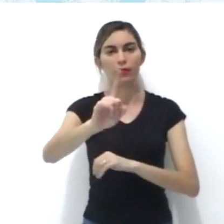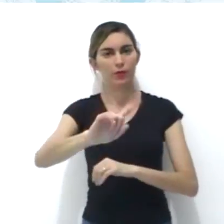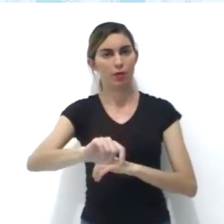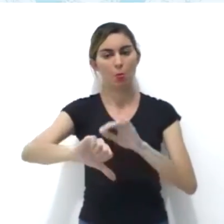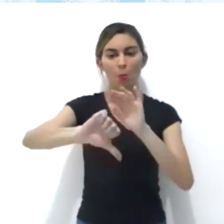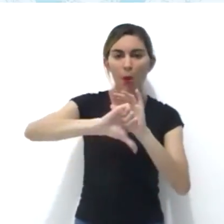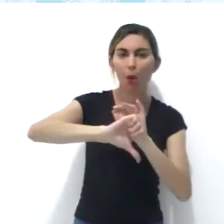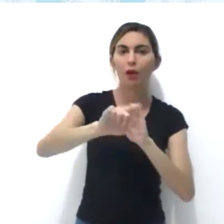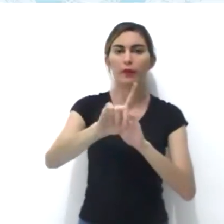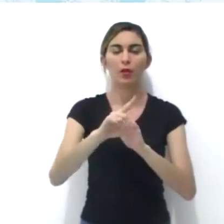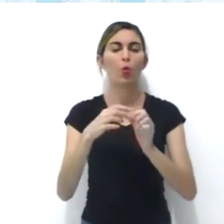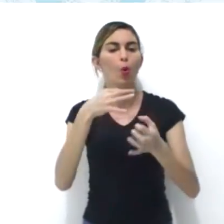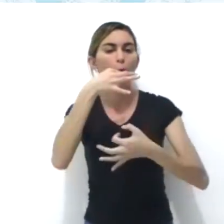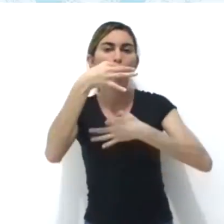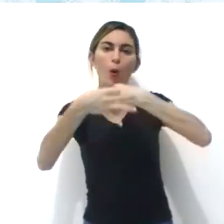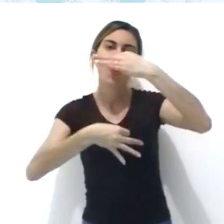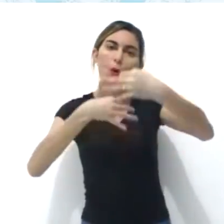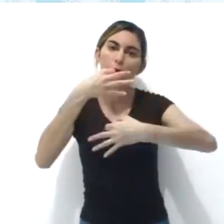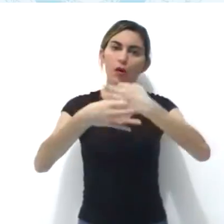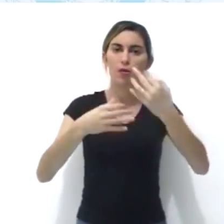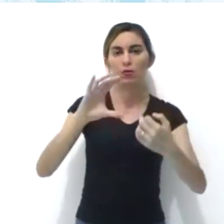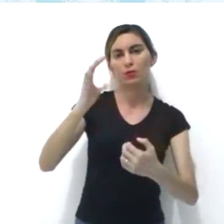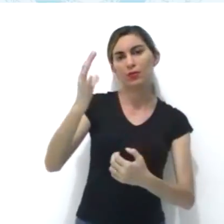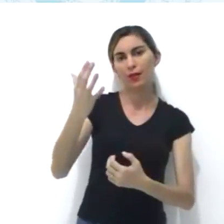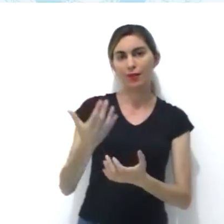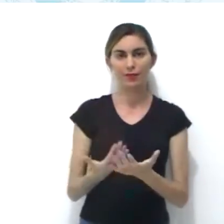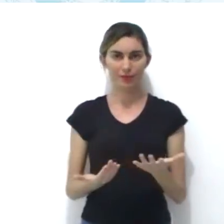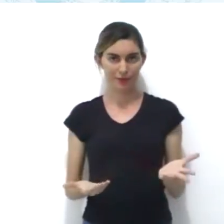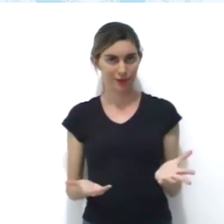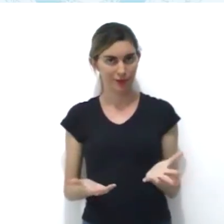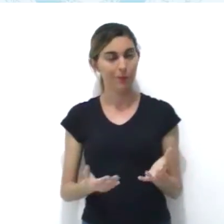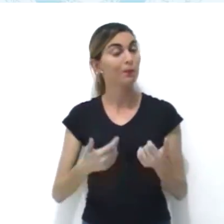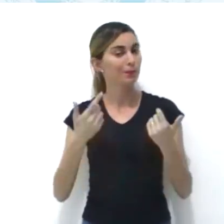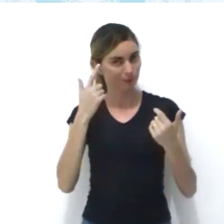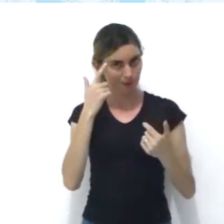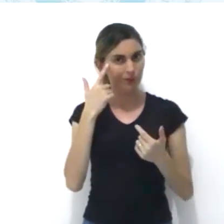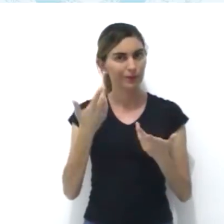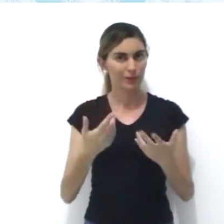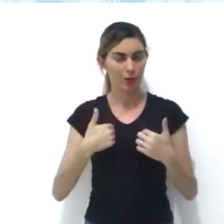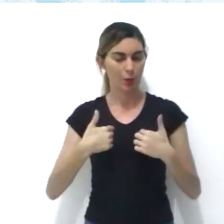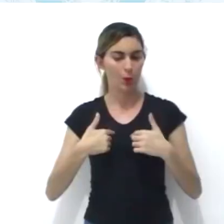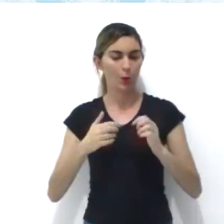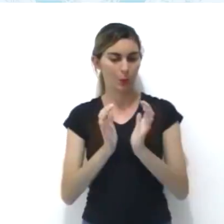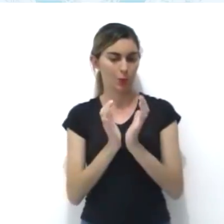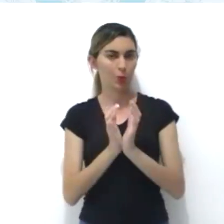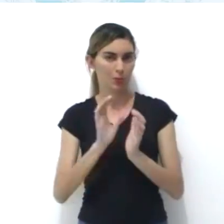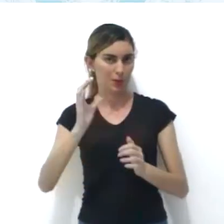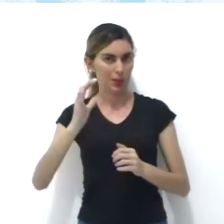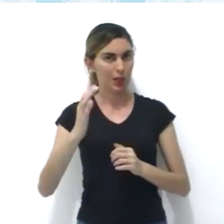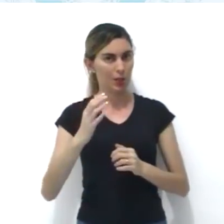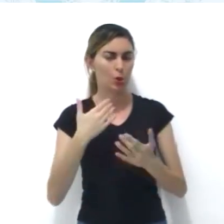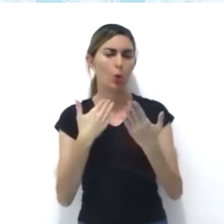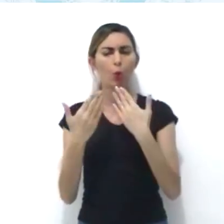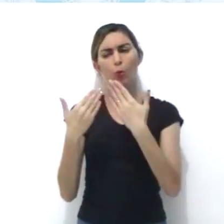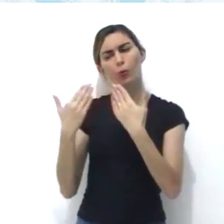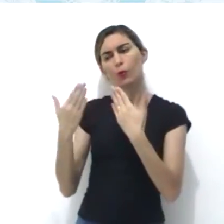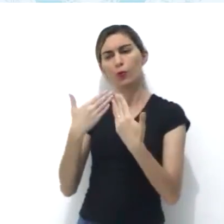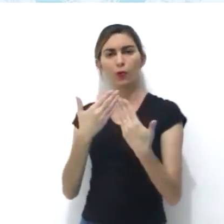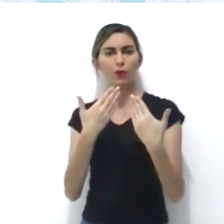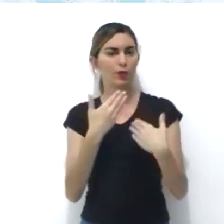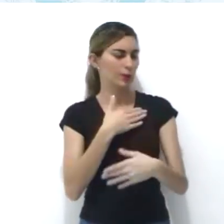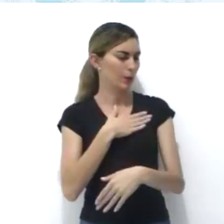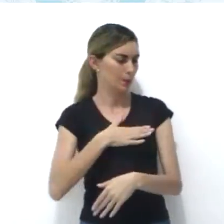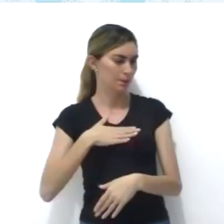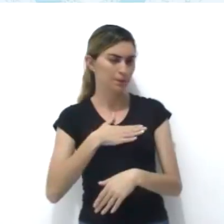mas criticar usando argumentos que a ciência vai ter. Então, pensa assim, estou lá no meu clube de ciências,